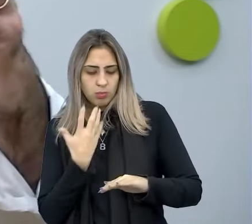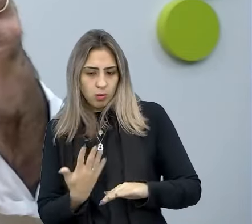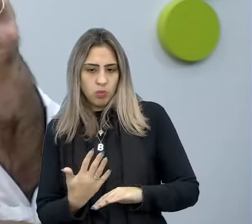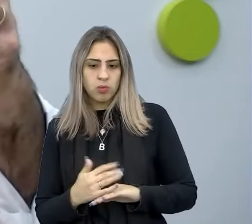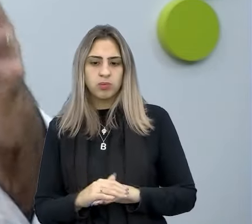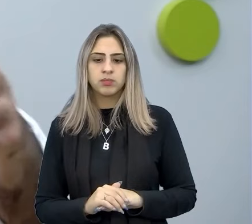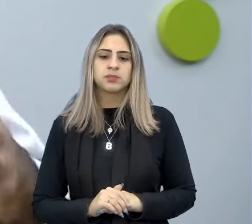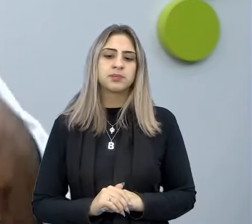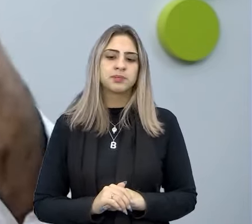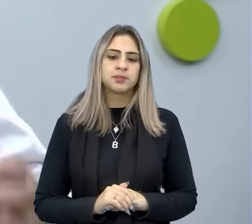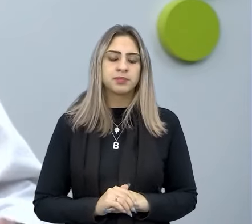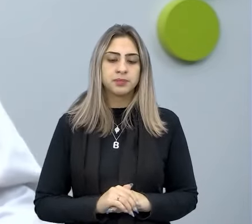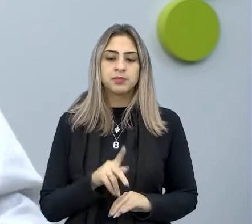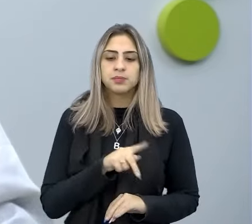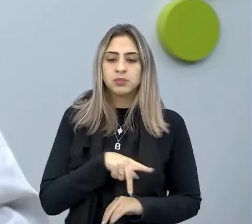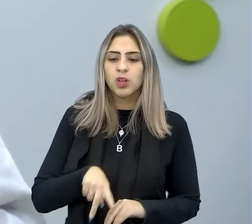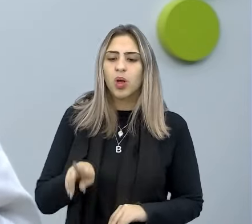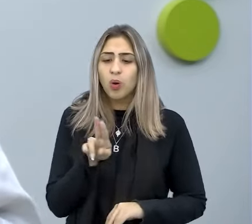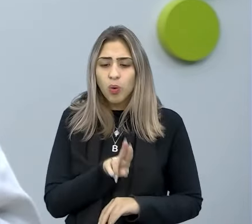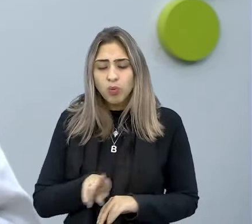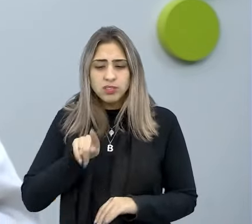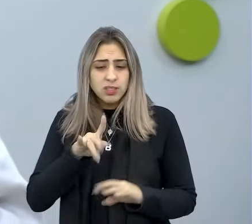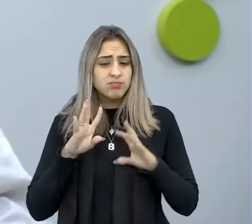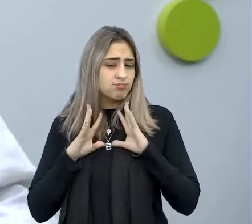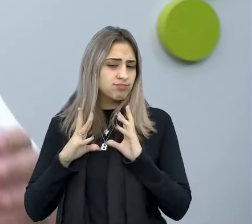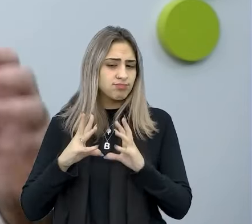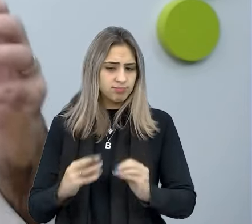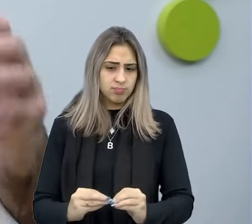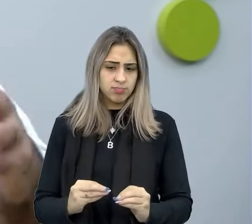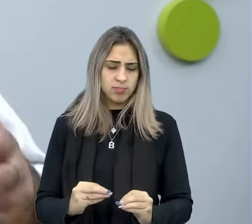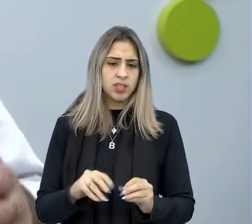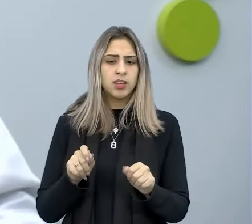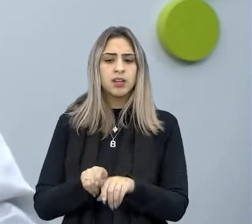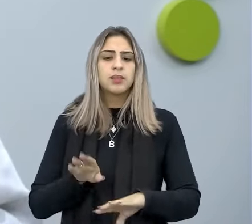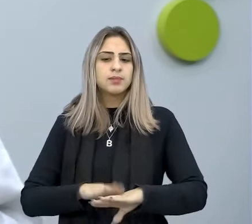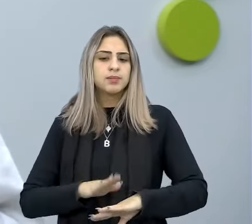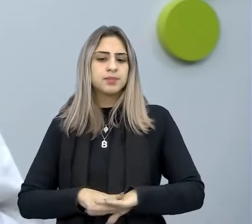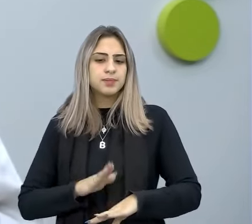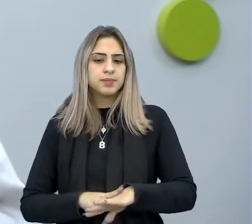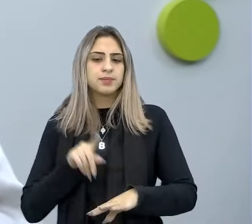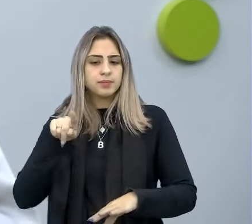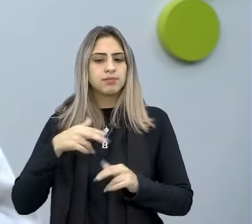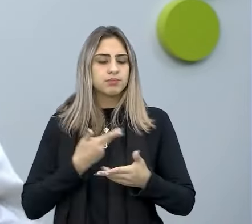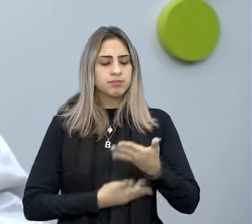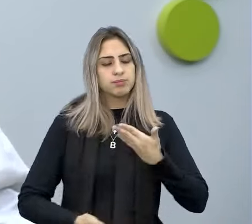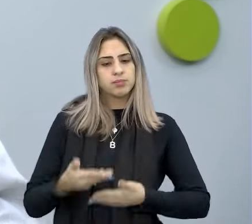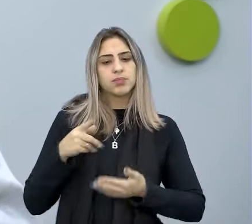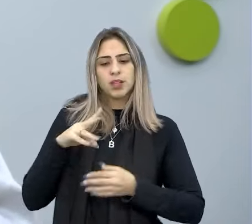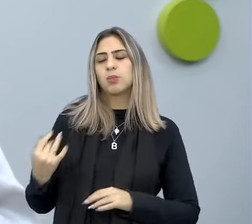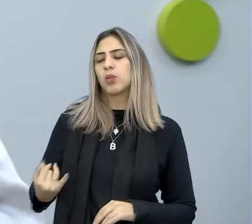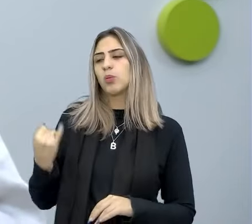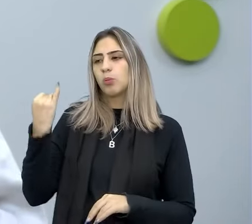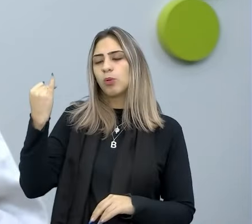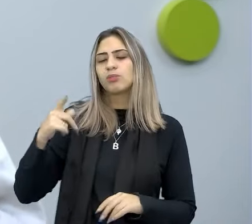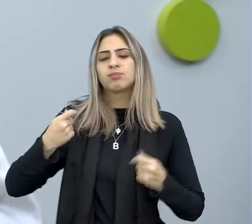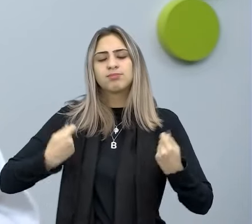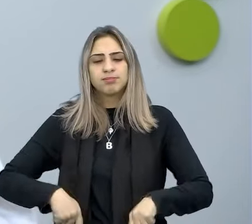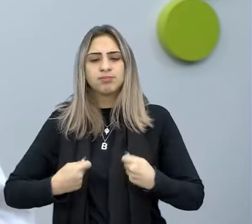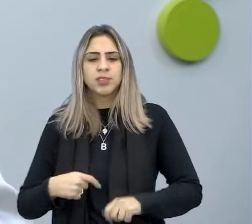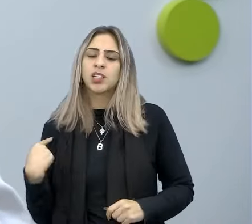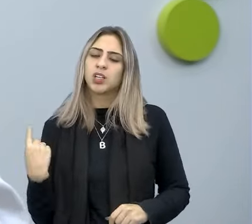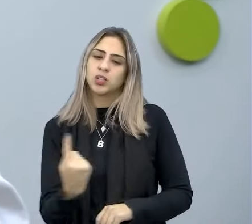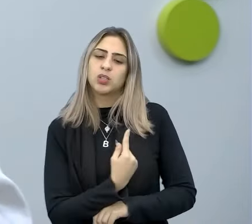E, professor, utilize esses recursos e façam essas integrações aí que são tão importantes e necessárias para